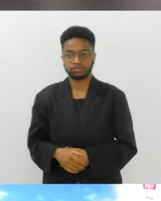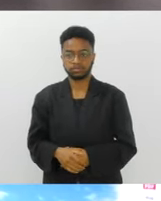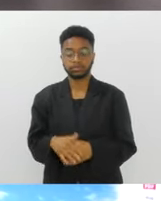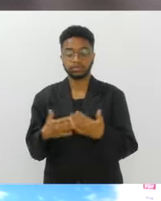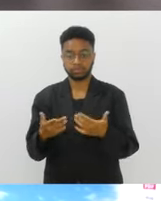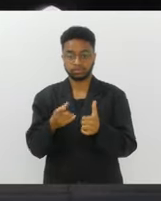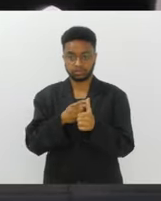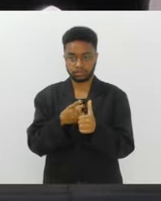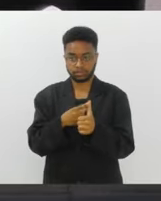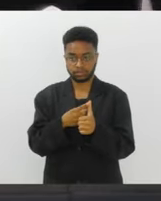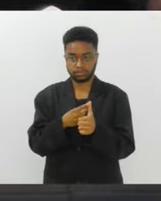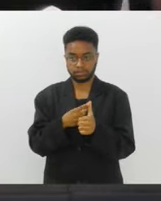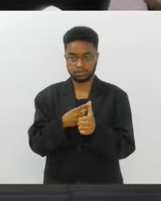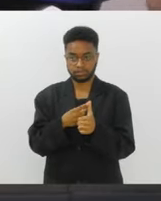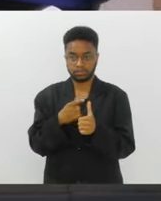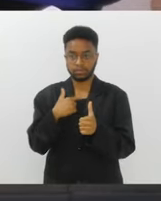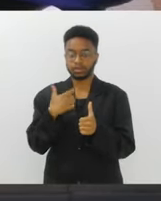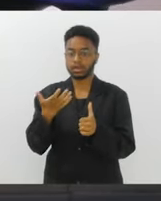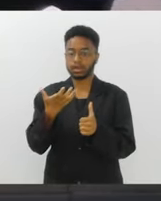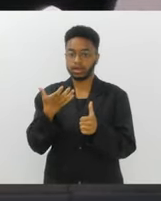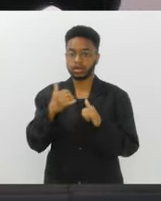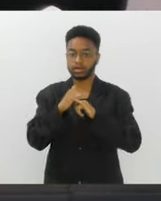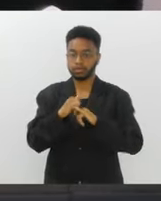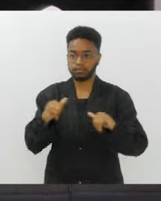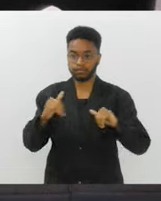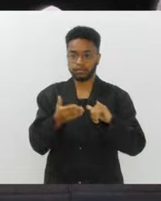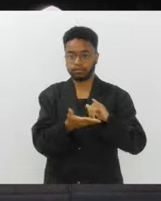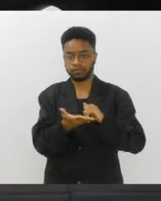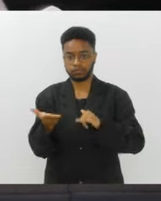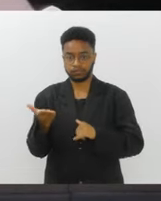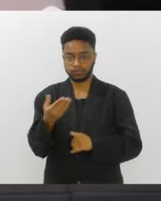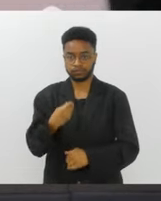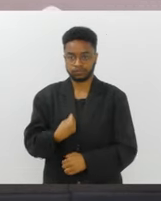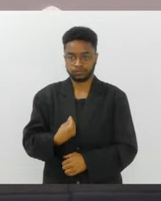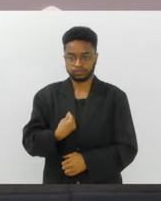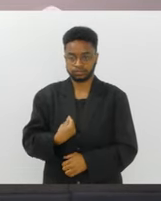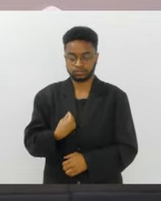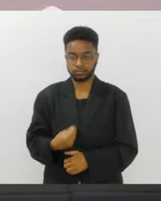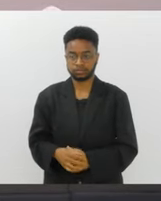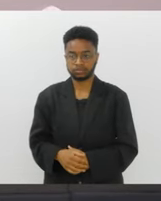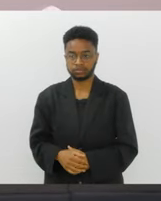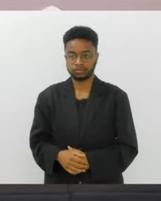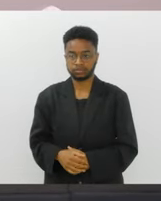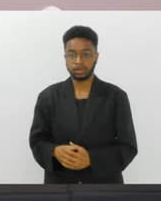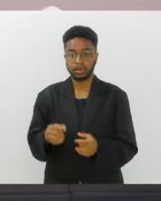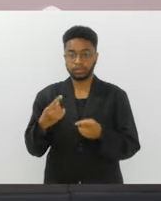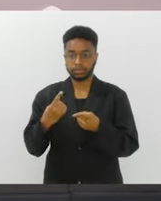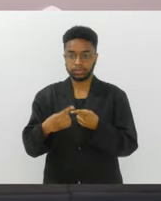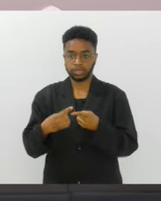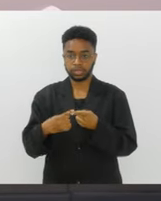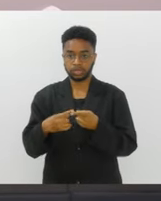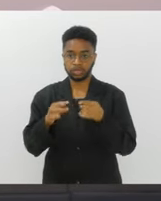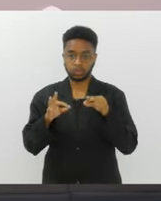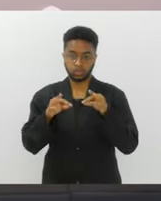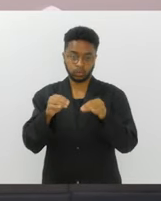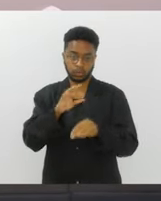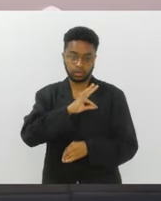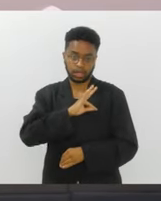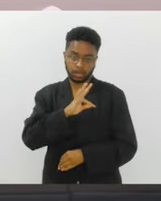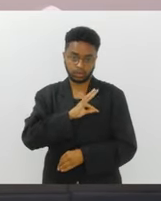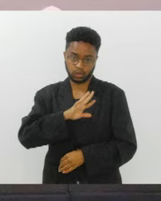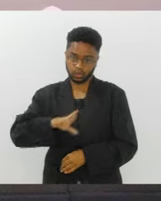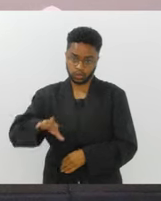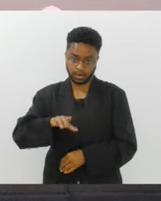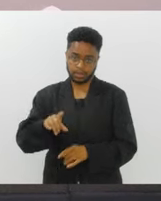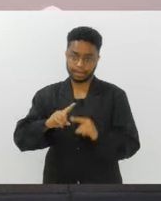de um, eu queria informar a todas e todos, né, porque nem todos aqui são técnicos,